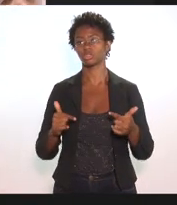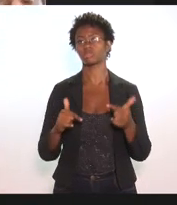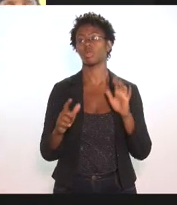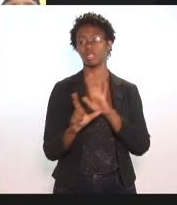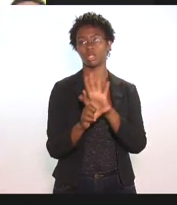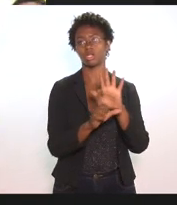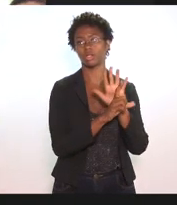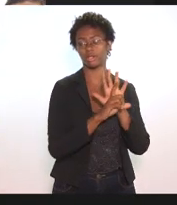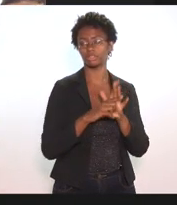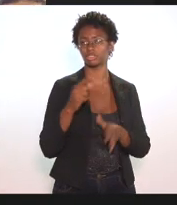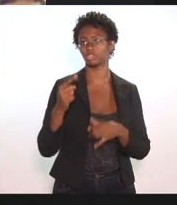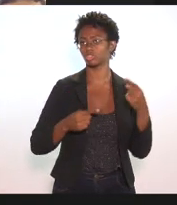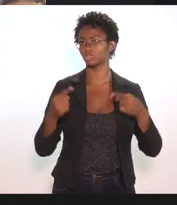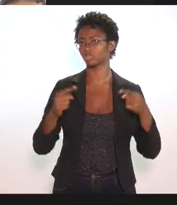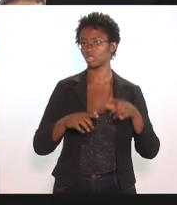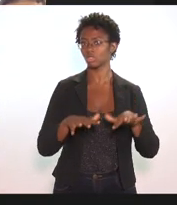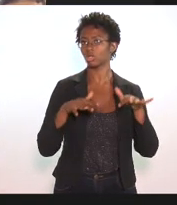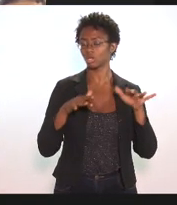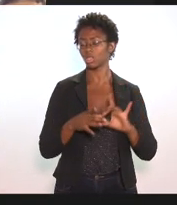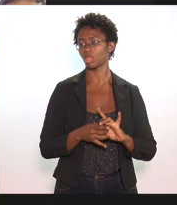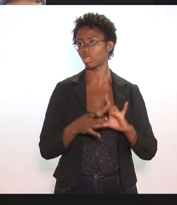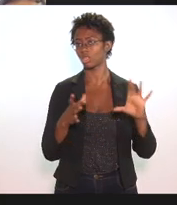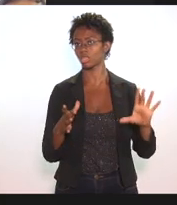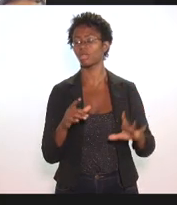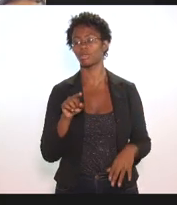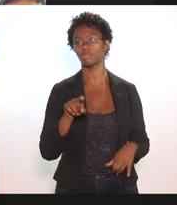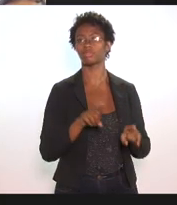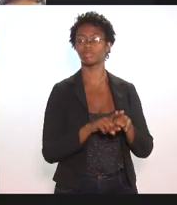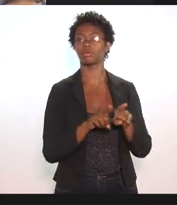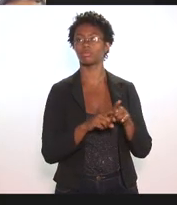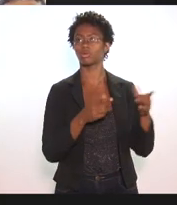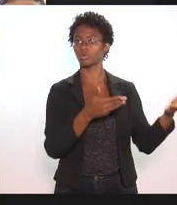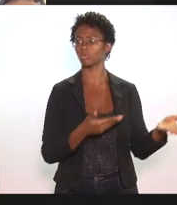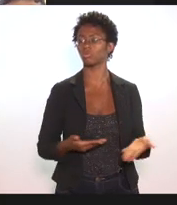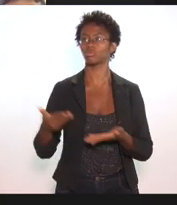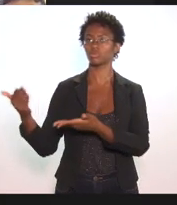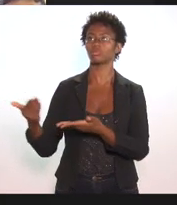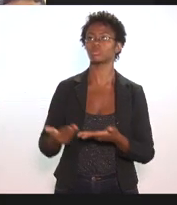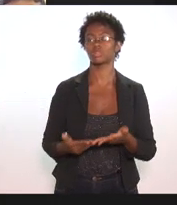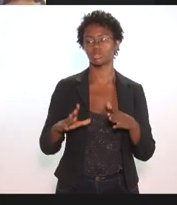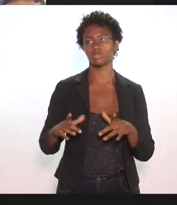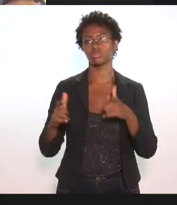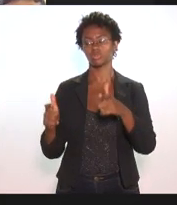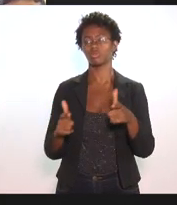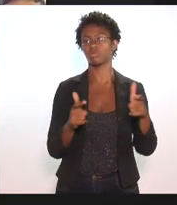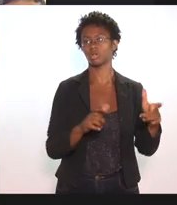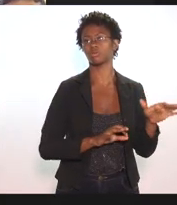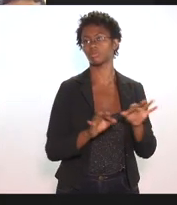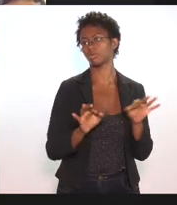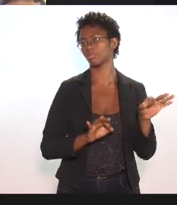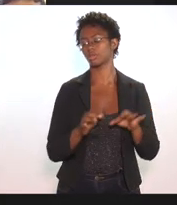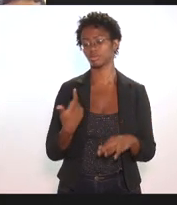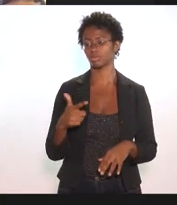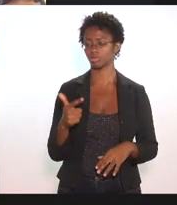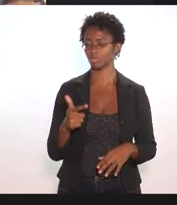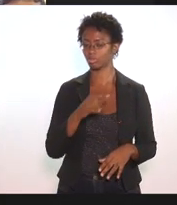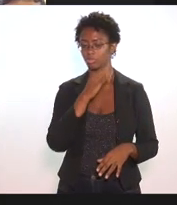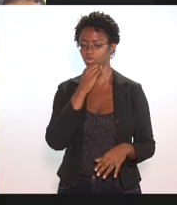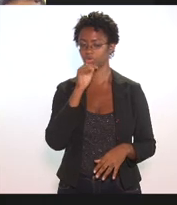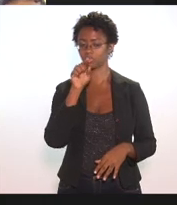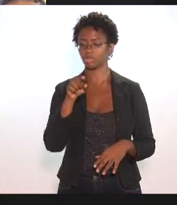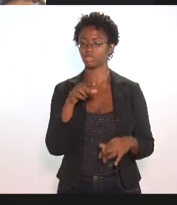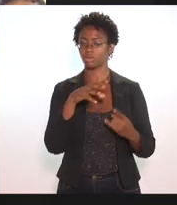discuta através de uma audiência pública, que a gente possa chamar esses segmentos que não têm preparo para elaborar um projeto para ser apresentado à Fiocruz, para que